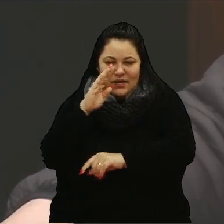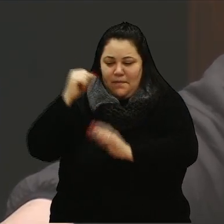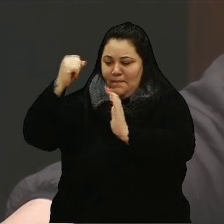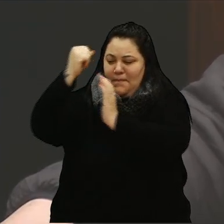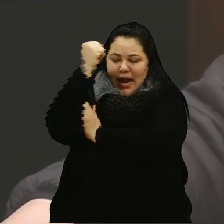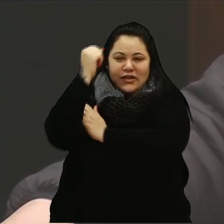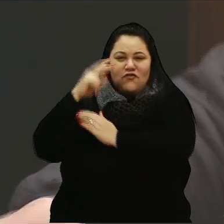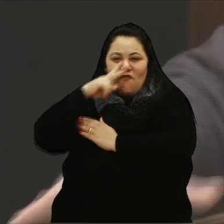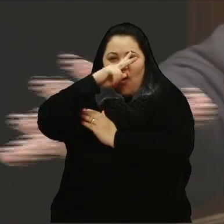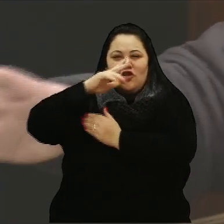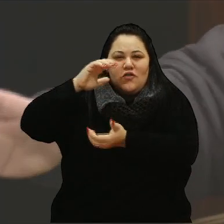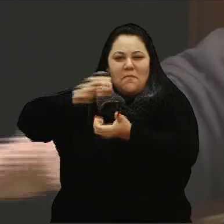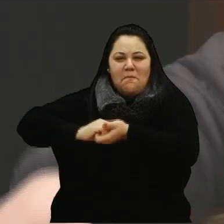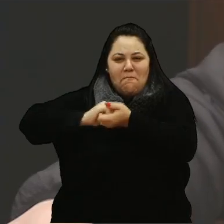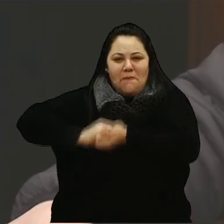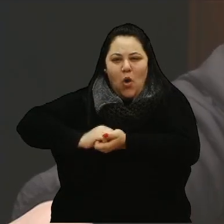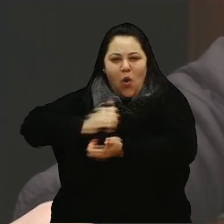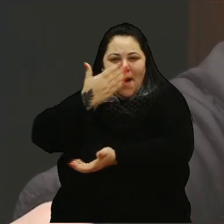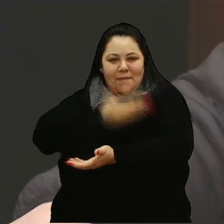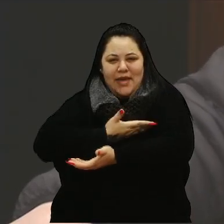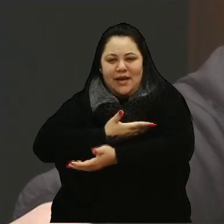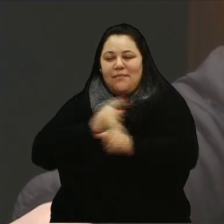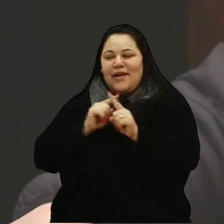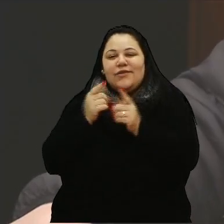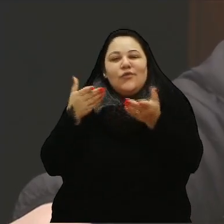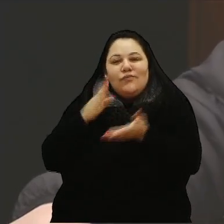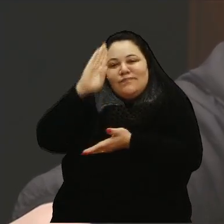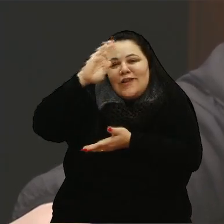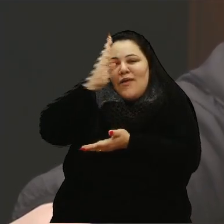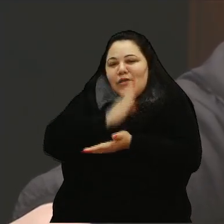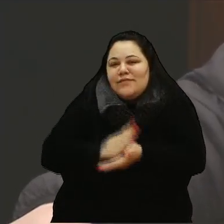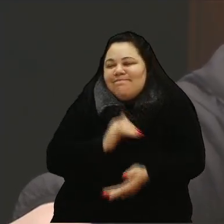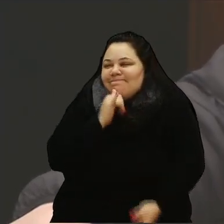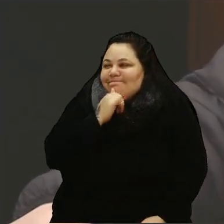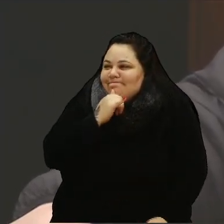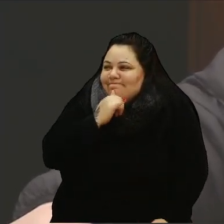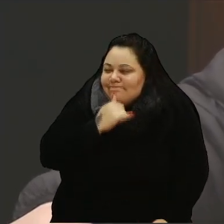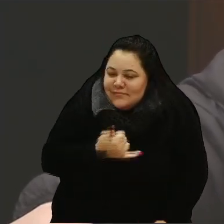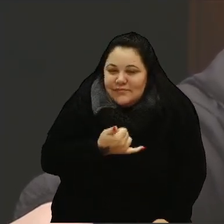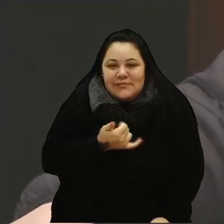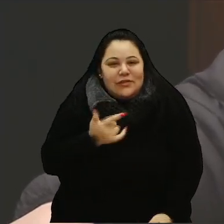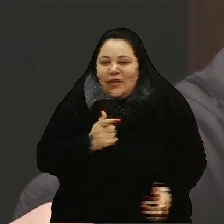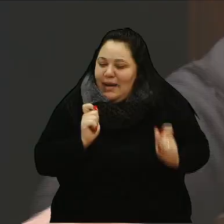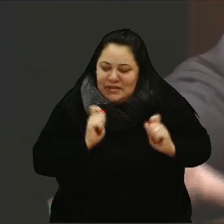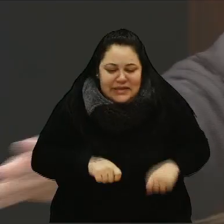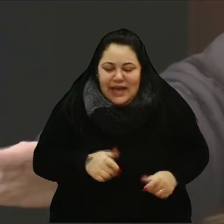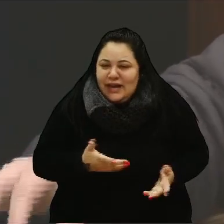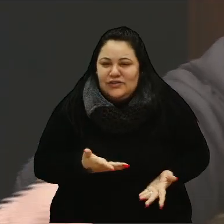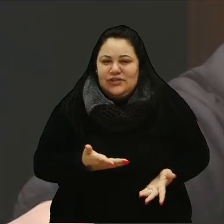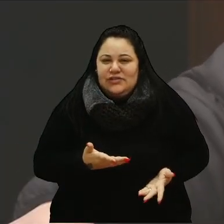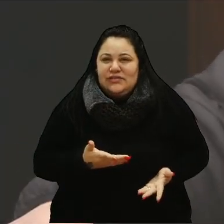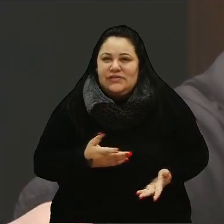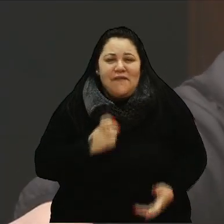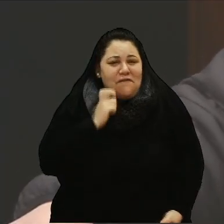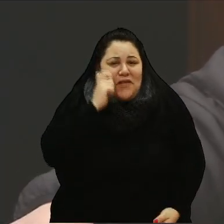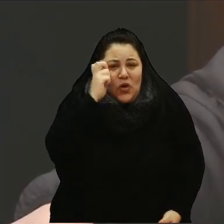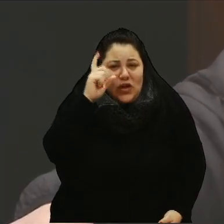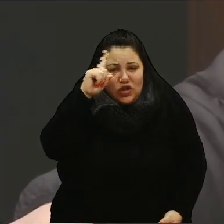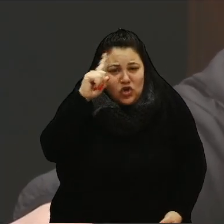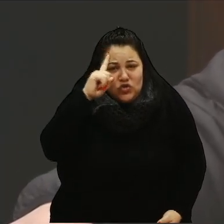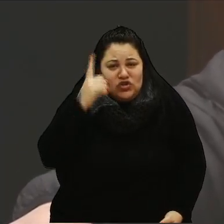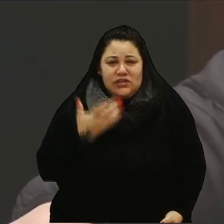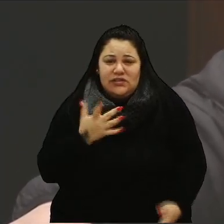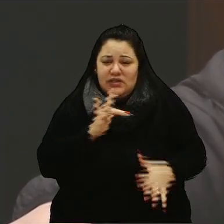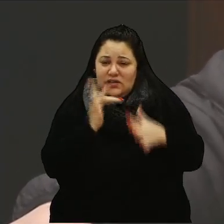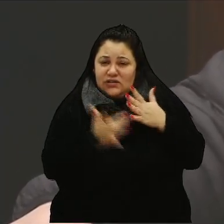amiga. Só que hoje o Exército Brasileiro, infelizmente, por ter um incompetente à sua frente, passa vergonha diariamente nas